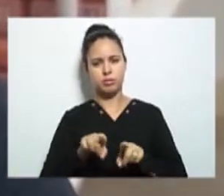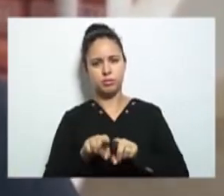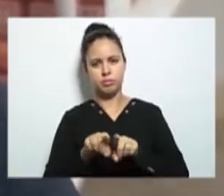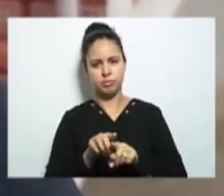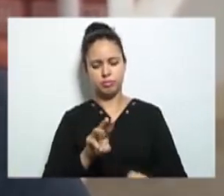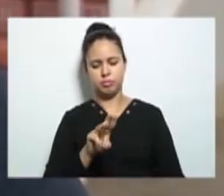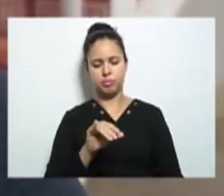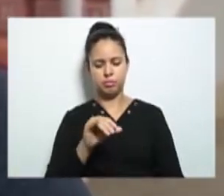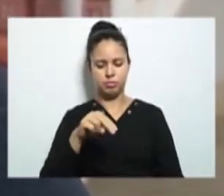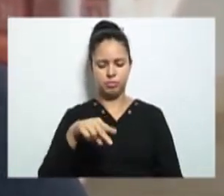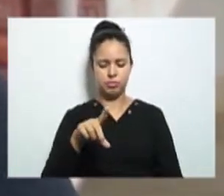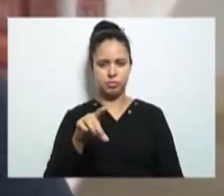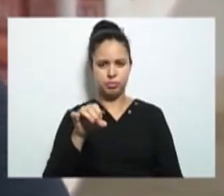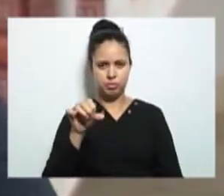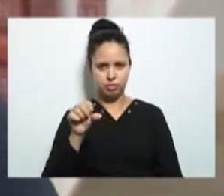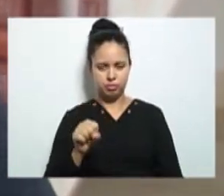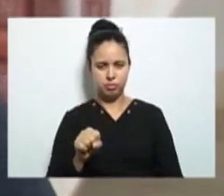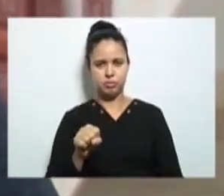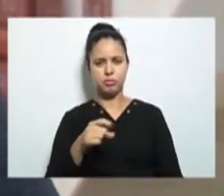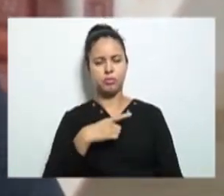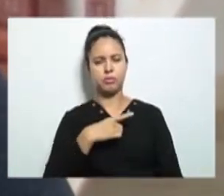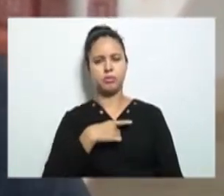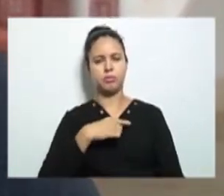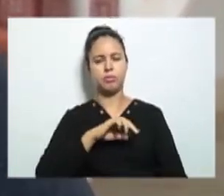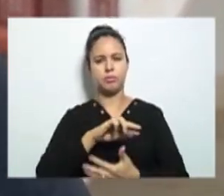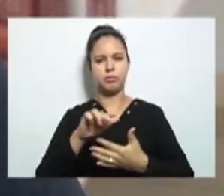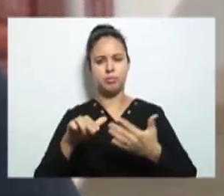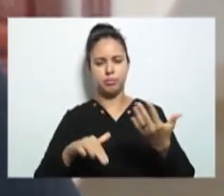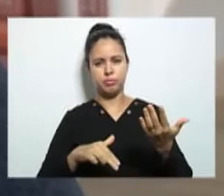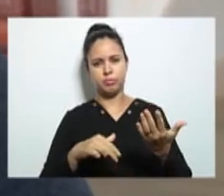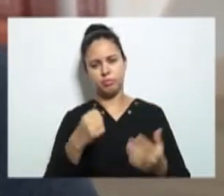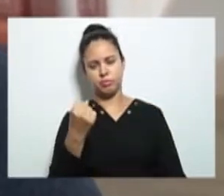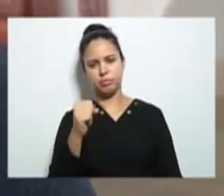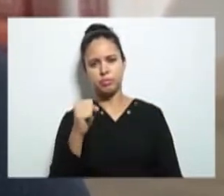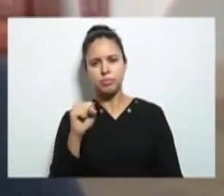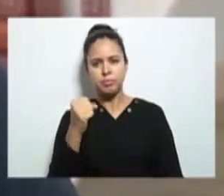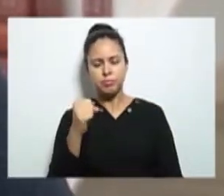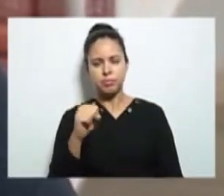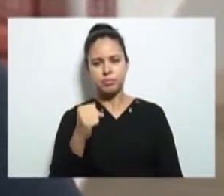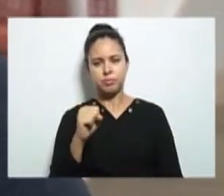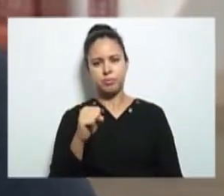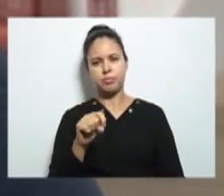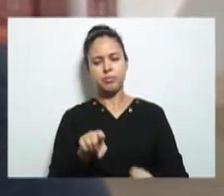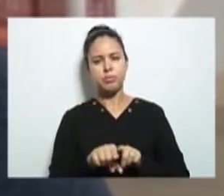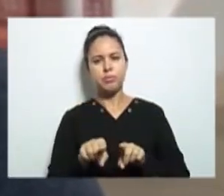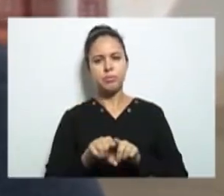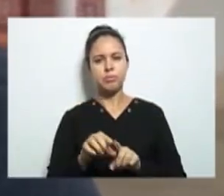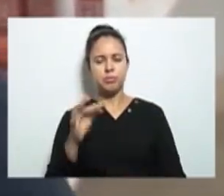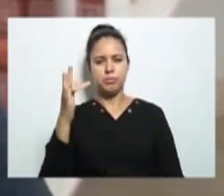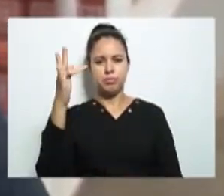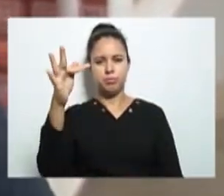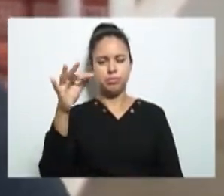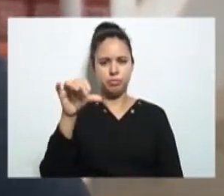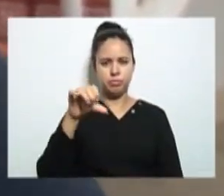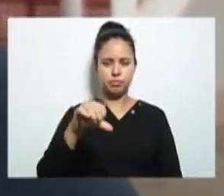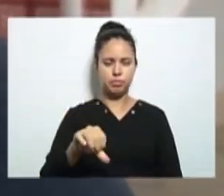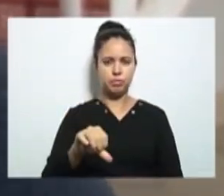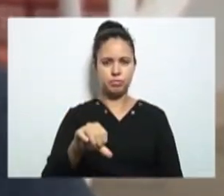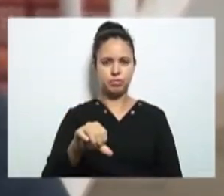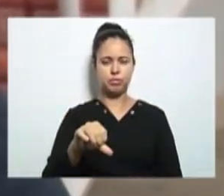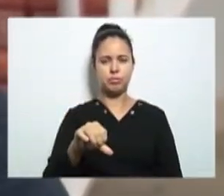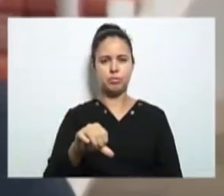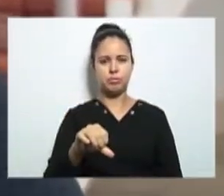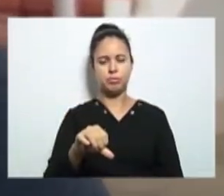tem várias versões no mercado, atualmente o Windows 8, né, futuramente não sei, 9, né, aí tem